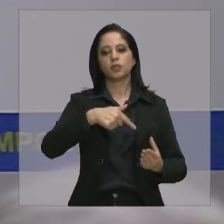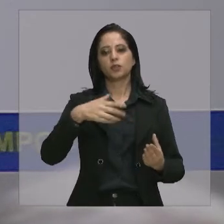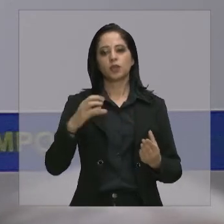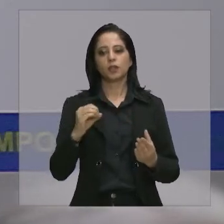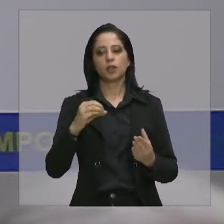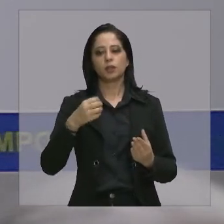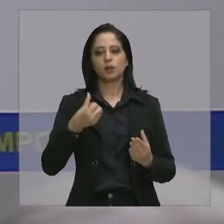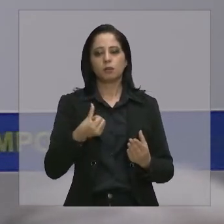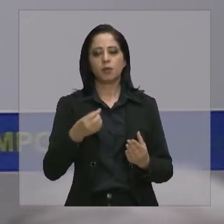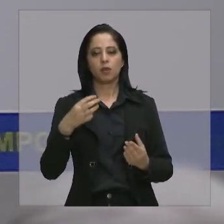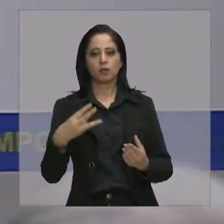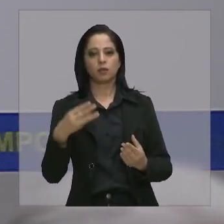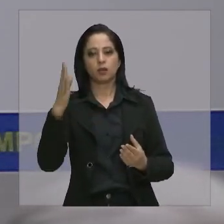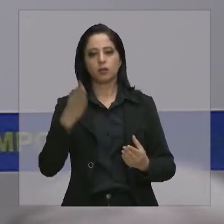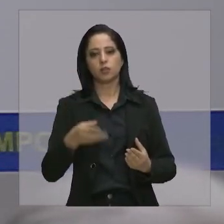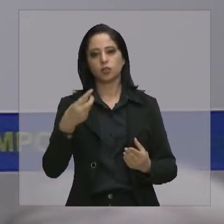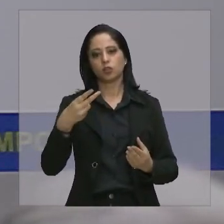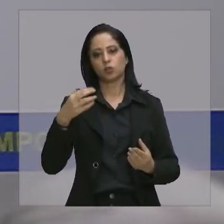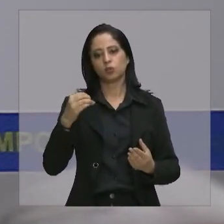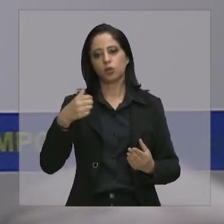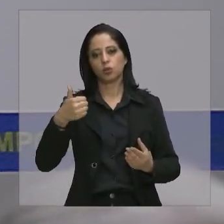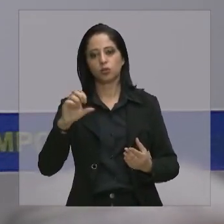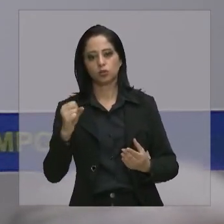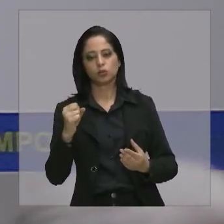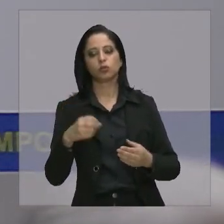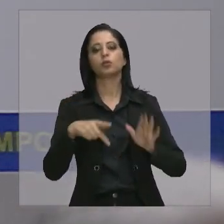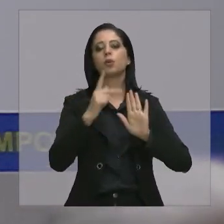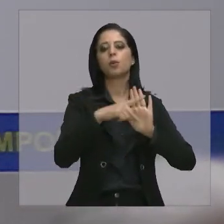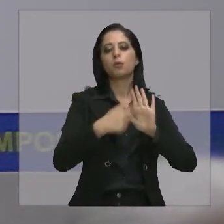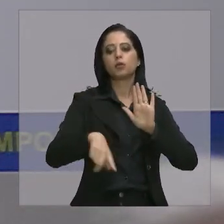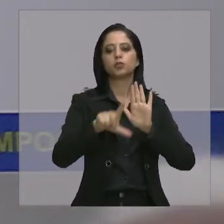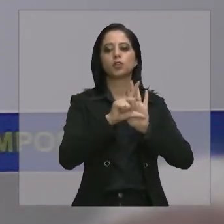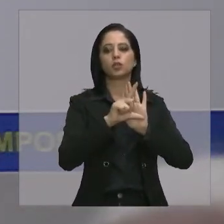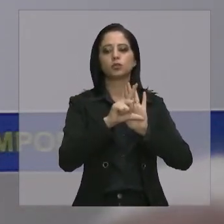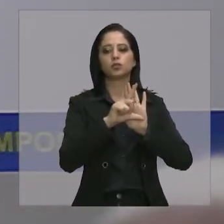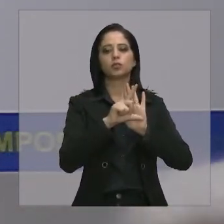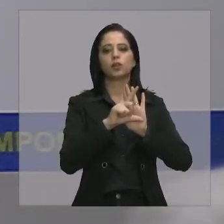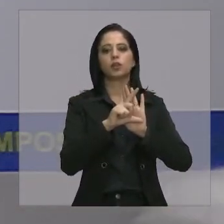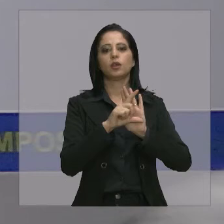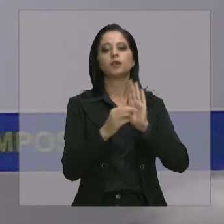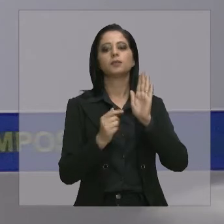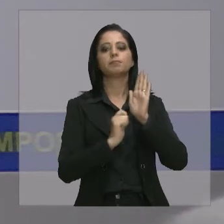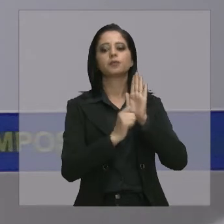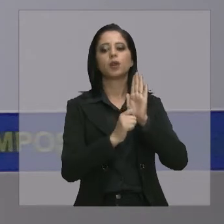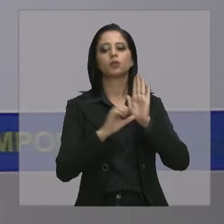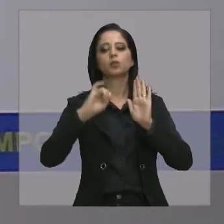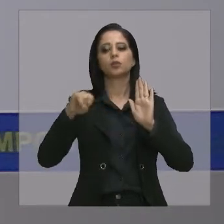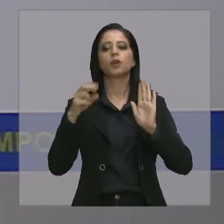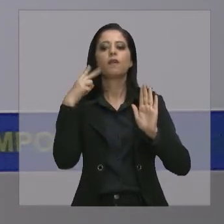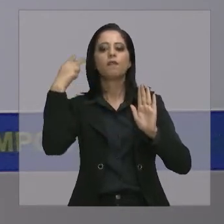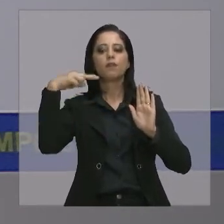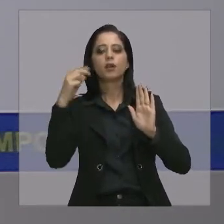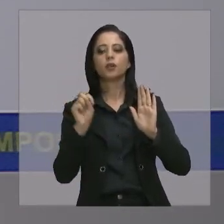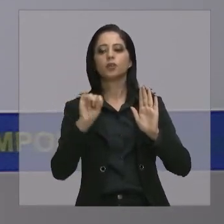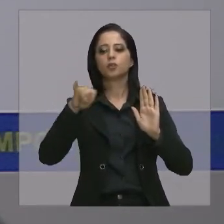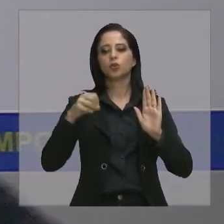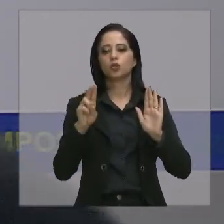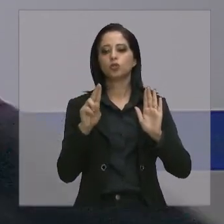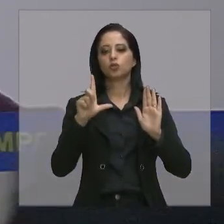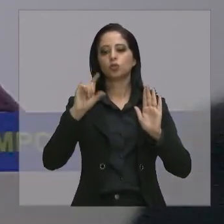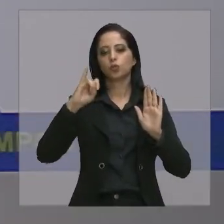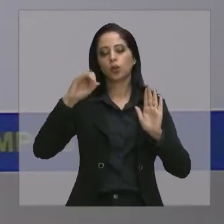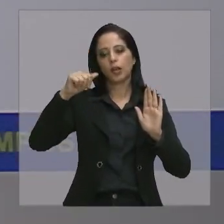7063/2018. Projeto de lei 283/2018, de autoria da vereadora Juliana Fraga, inscrita para falar